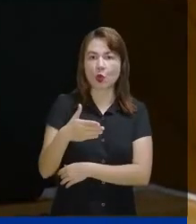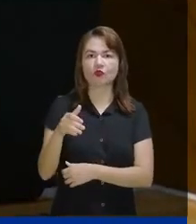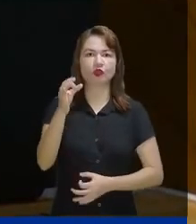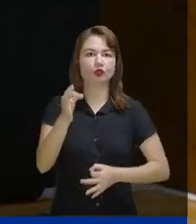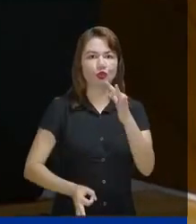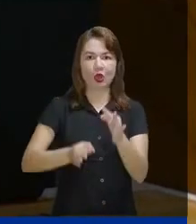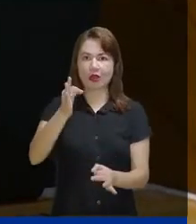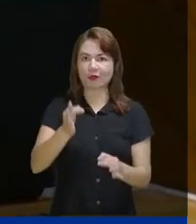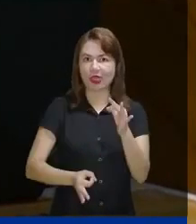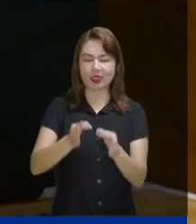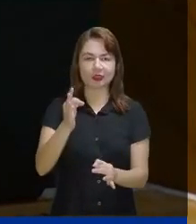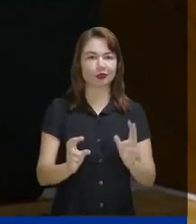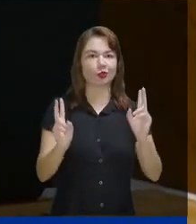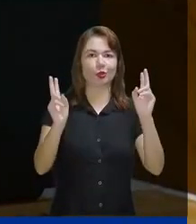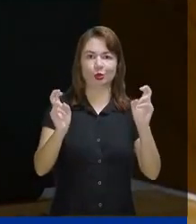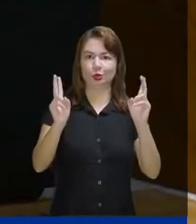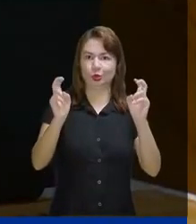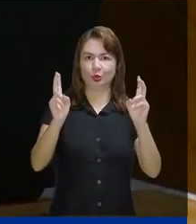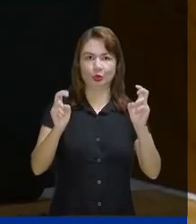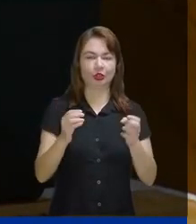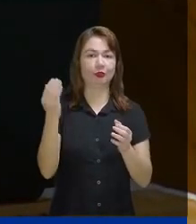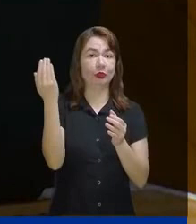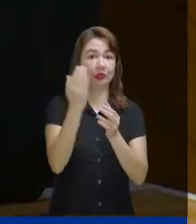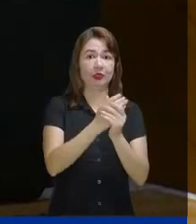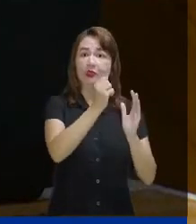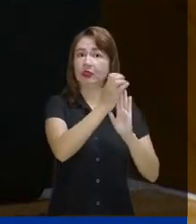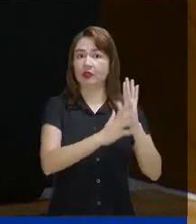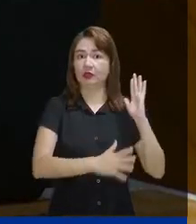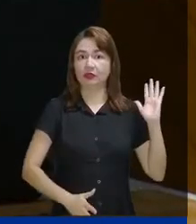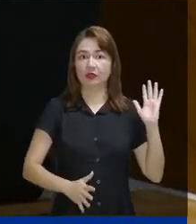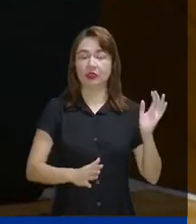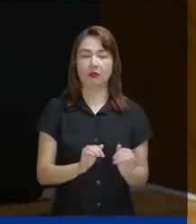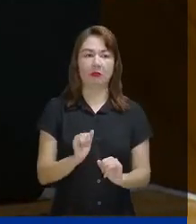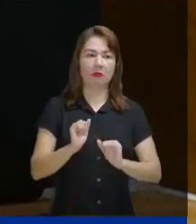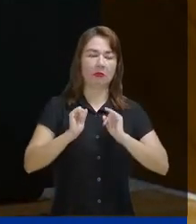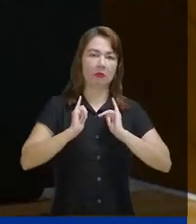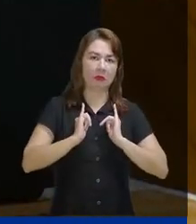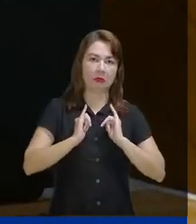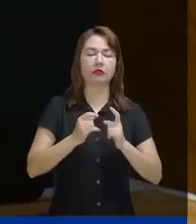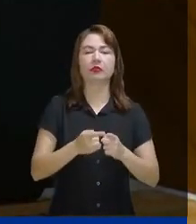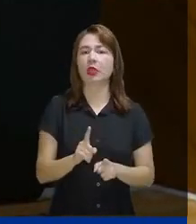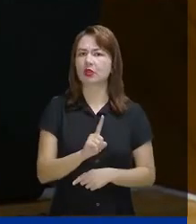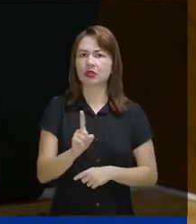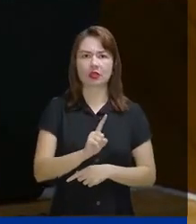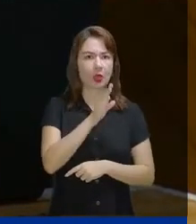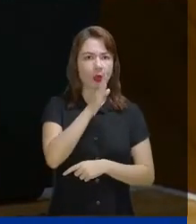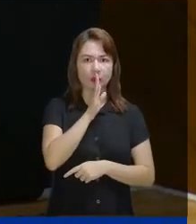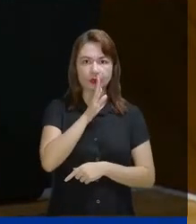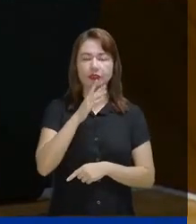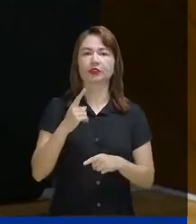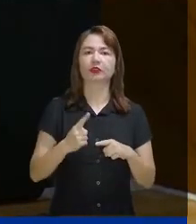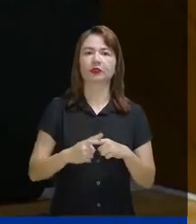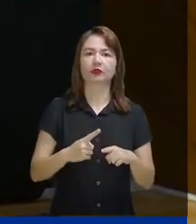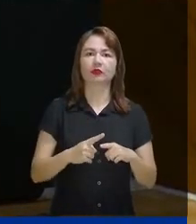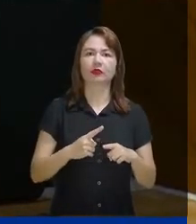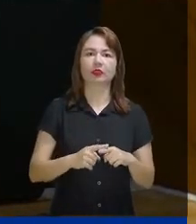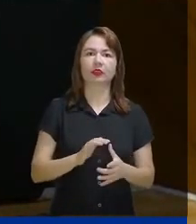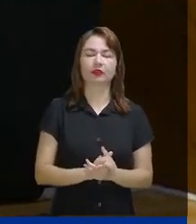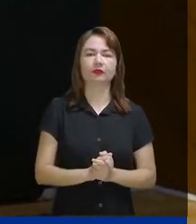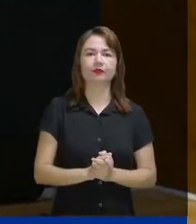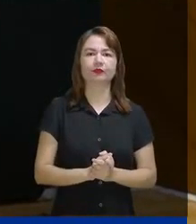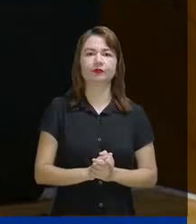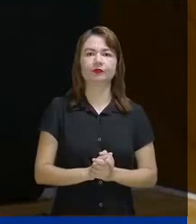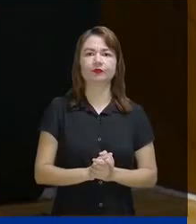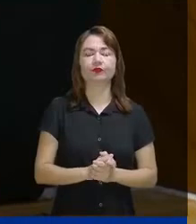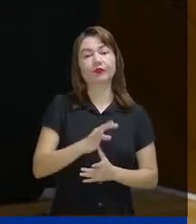matéria, que os embargos não são ferramenta de inconformismo e que não houve omissão quanto à aplicação dos